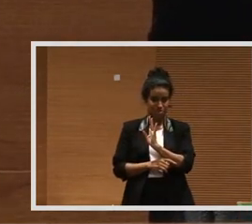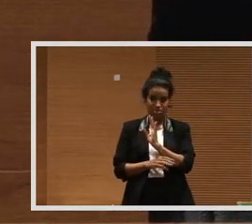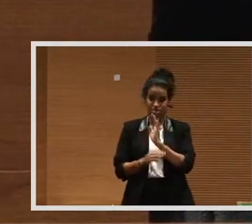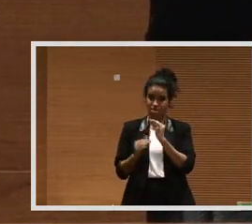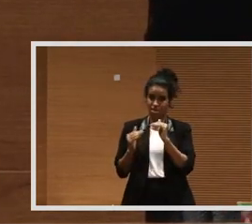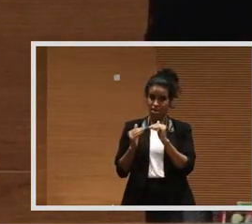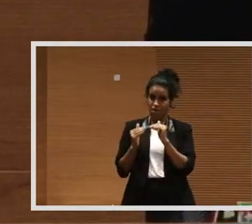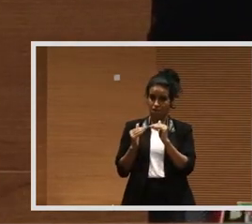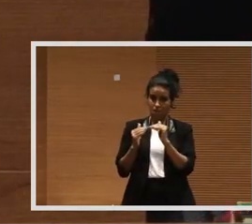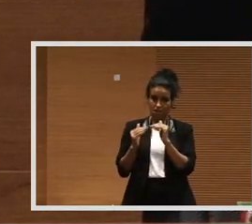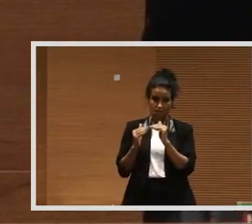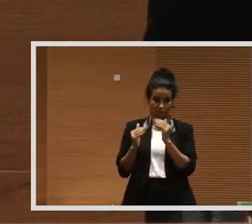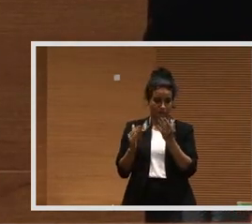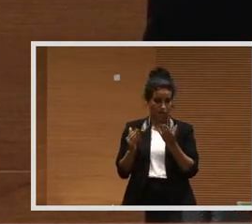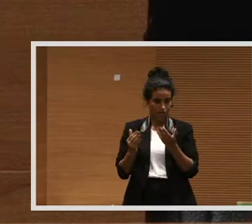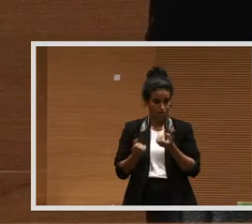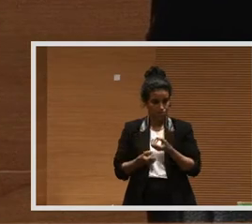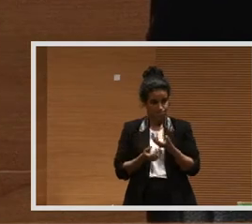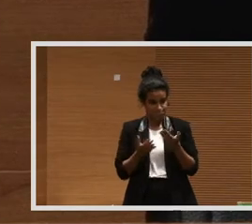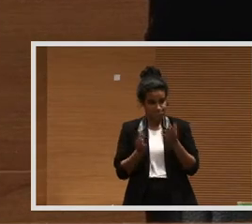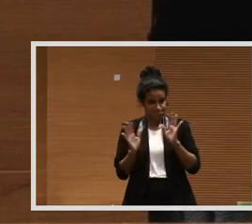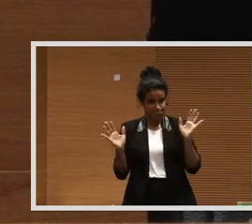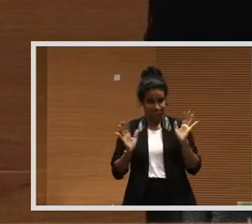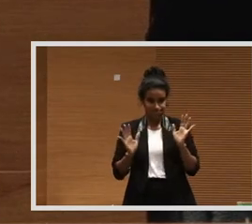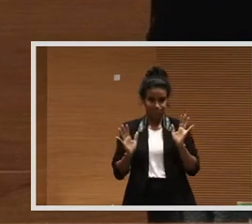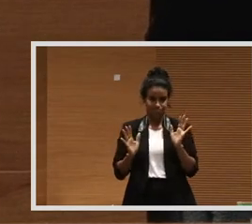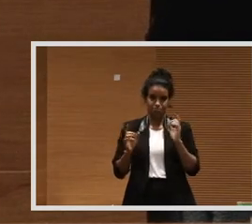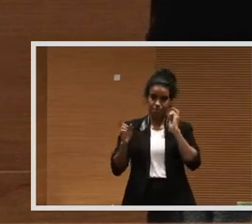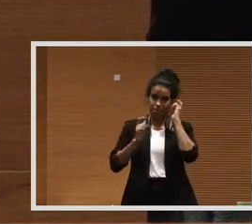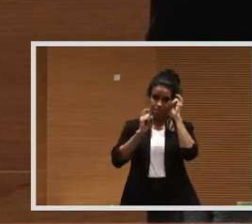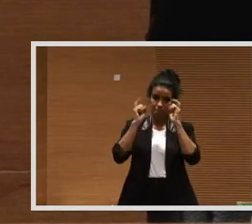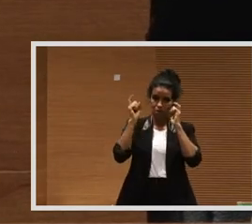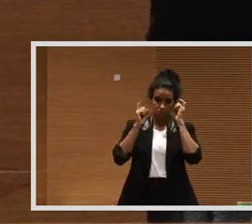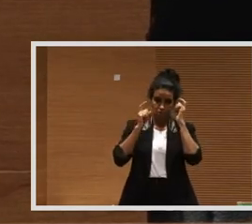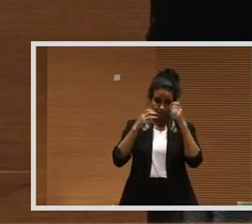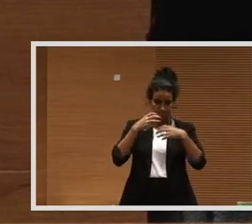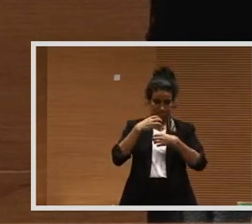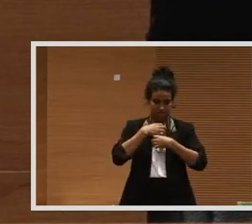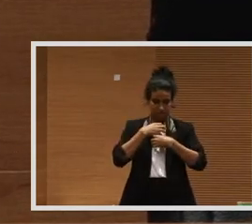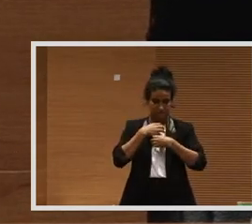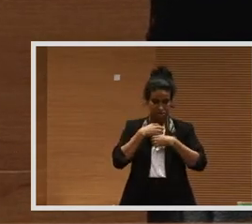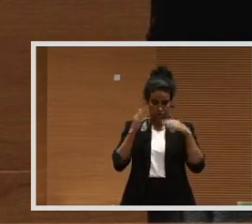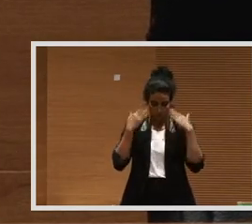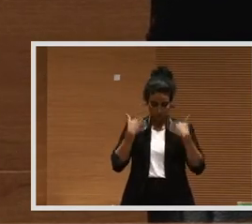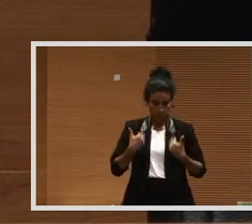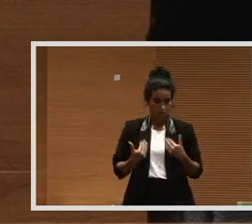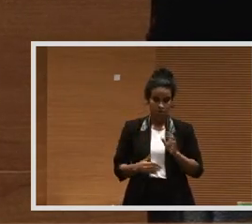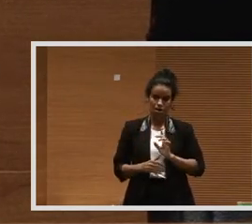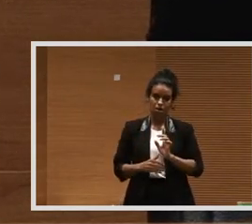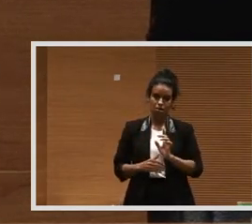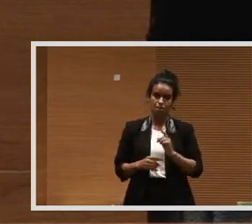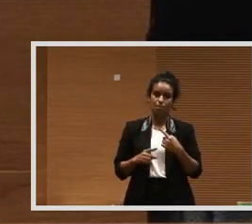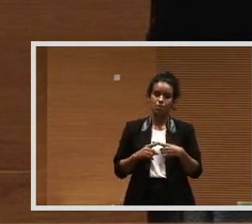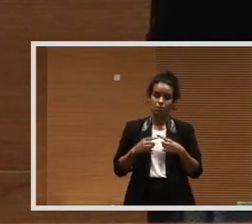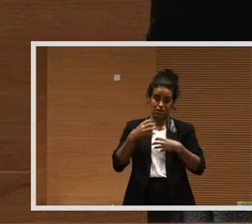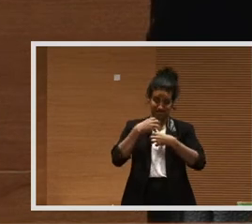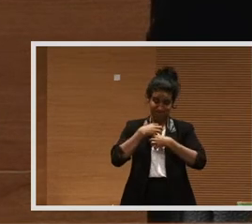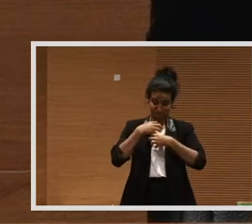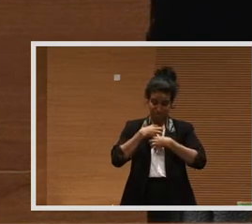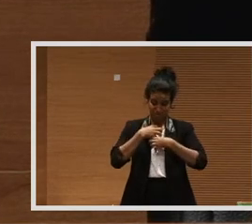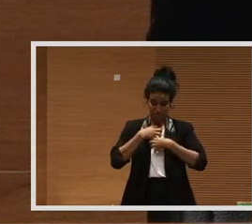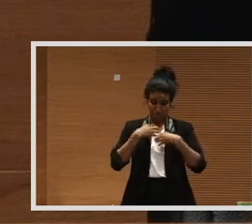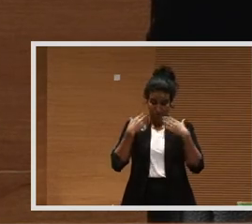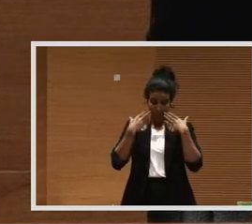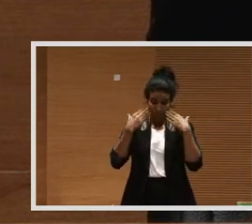compartilho. Tá? Mas eu não estou preocupada com sintoma. O sintoma, para mim, é só manifestação, só me indicando.